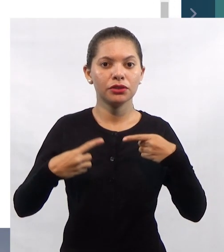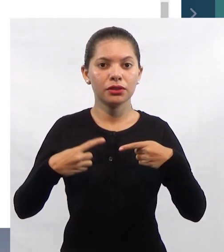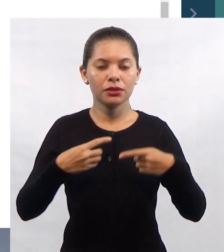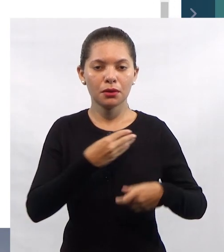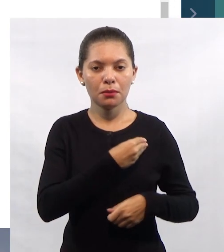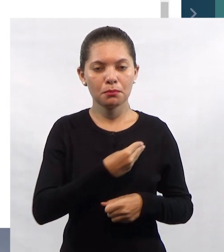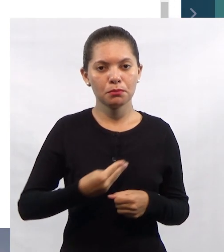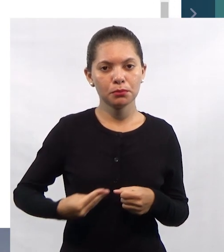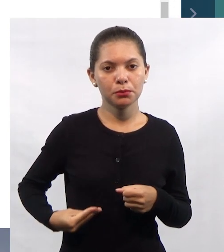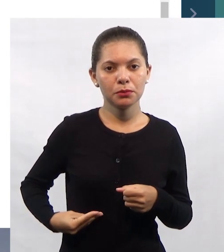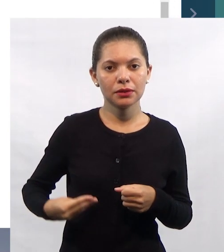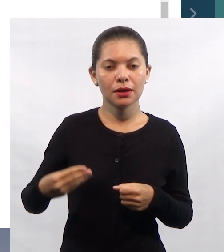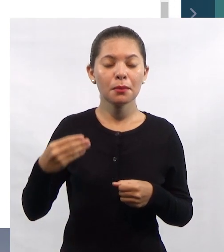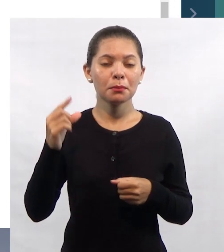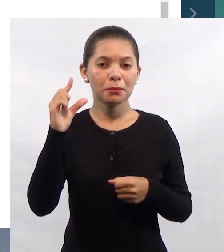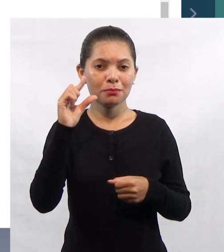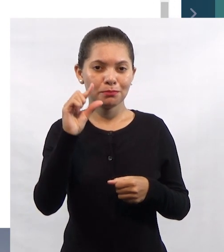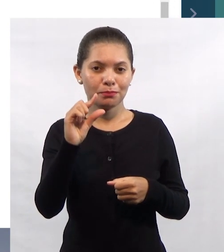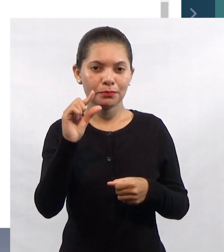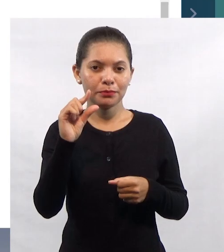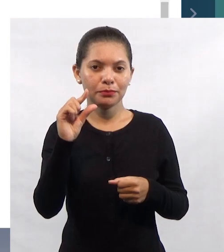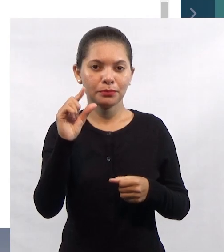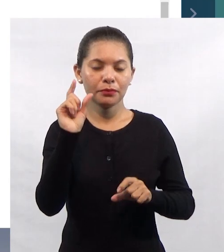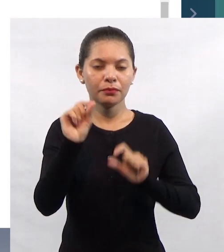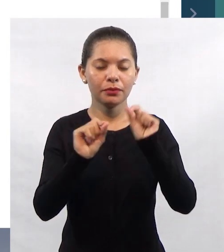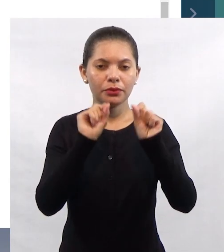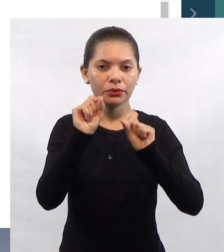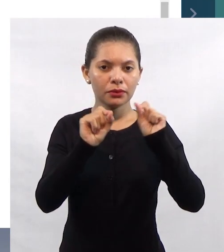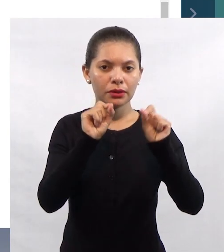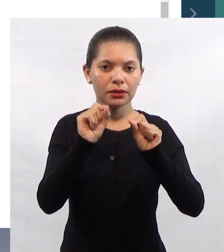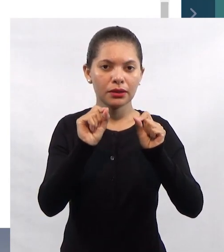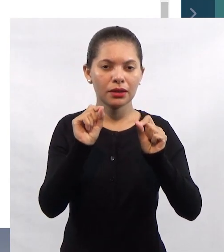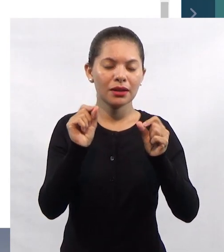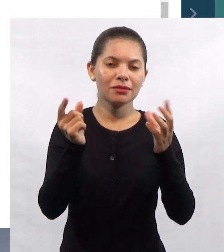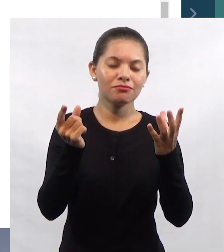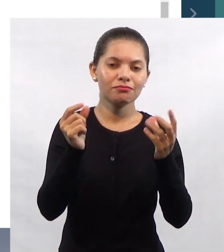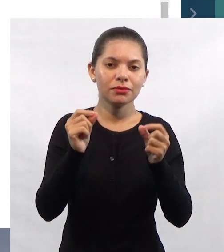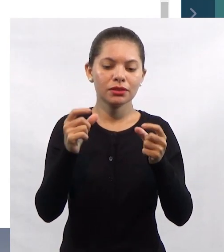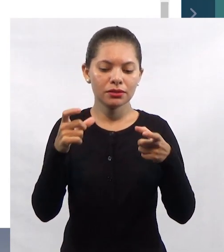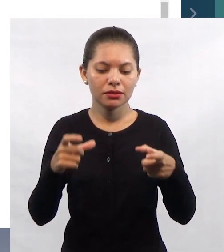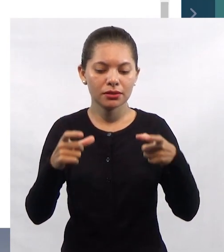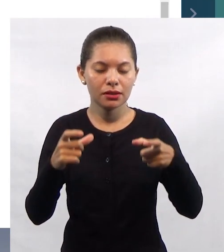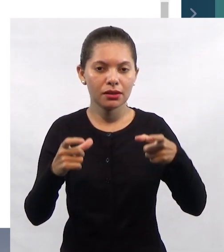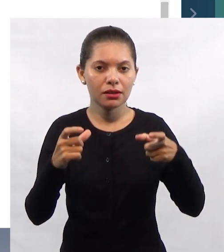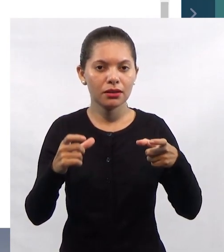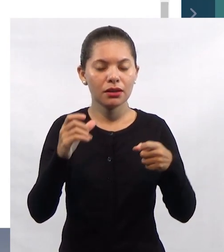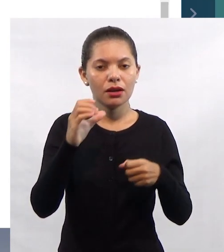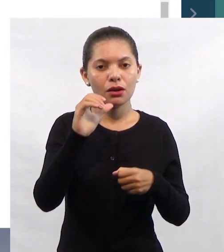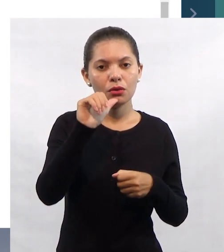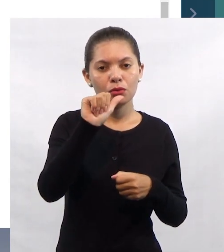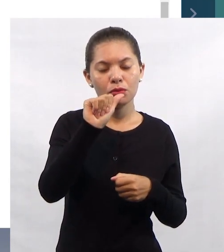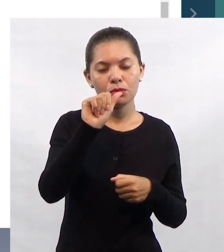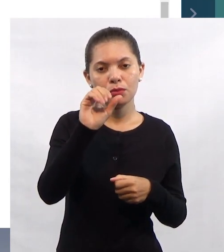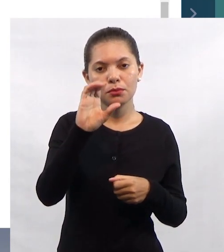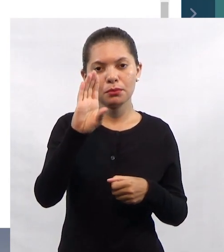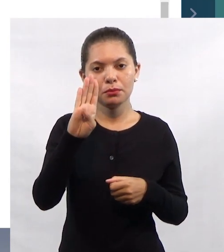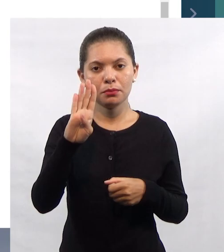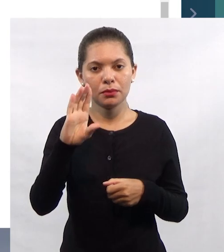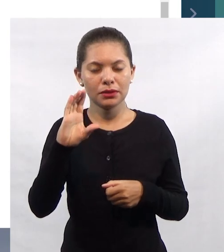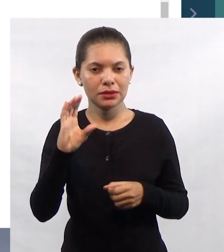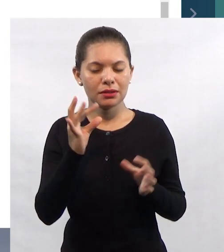fomentadas ao longo da história para minimizar essa situação do analfabetismo